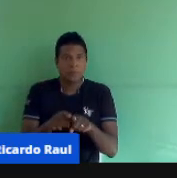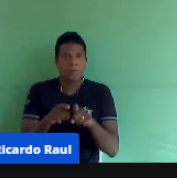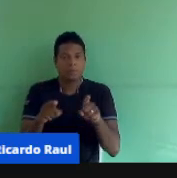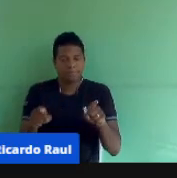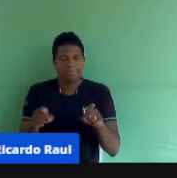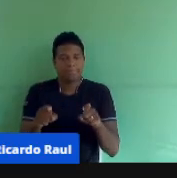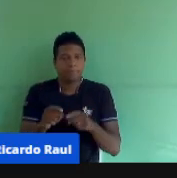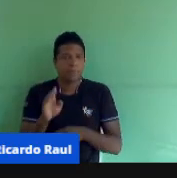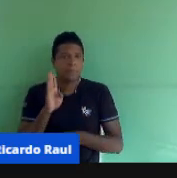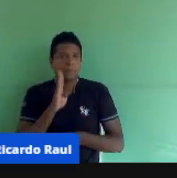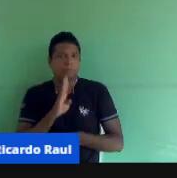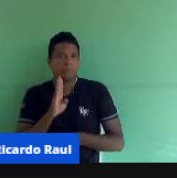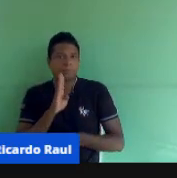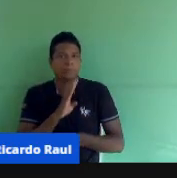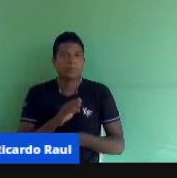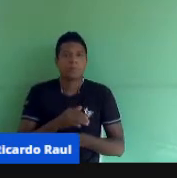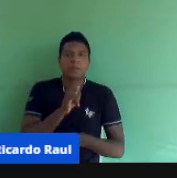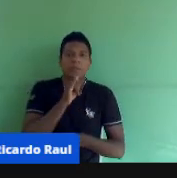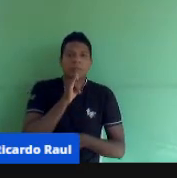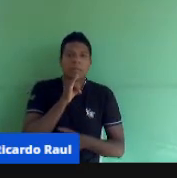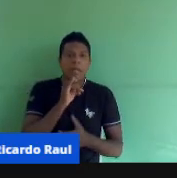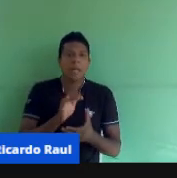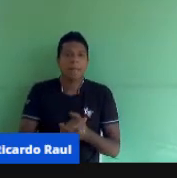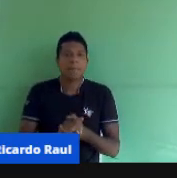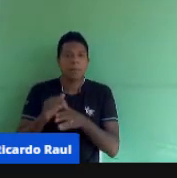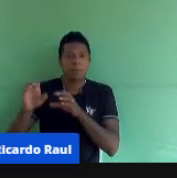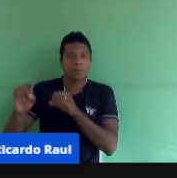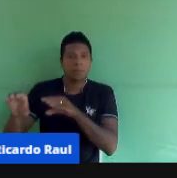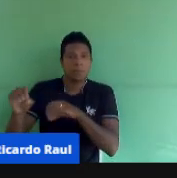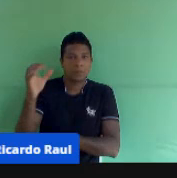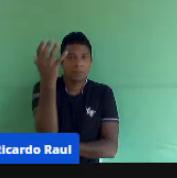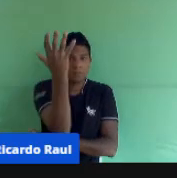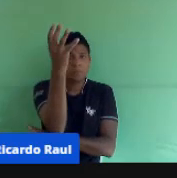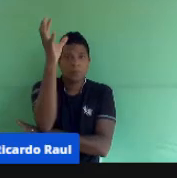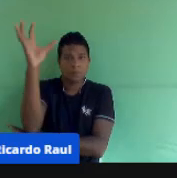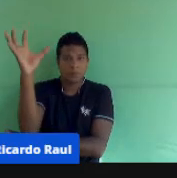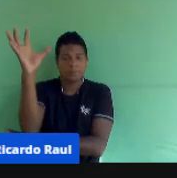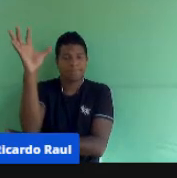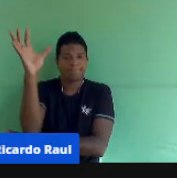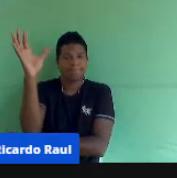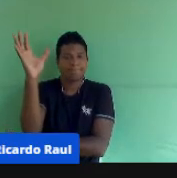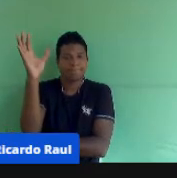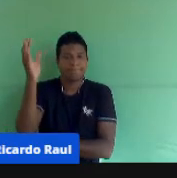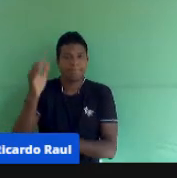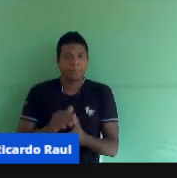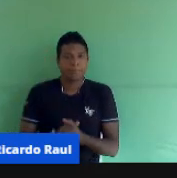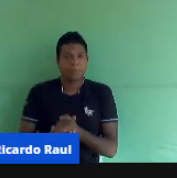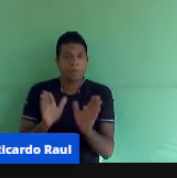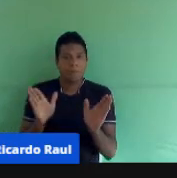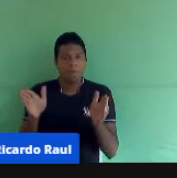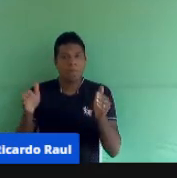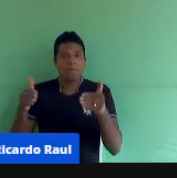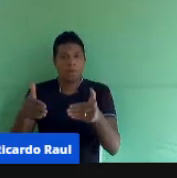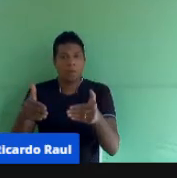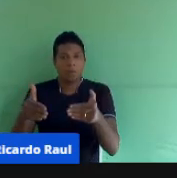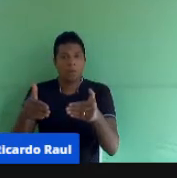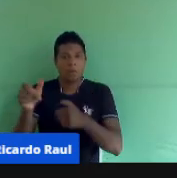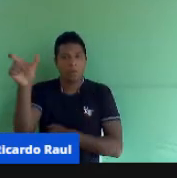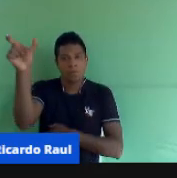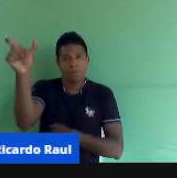muito legais. Por exemplo, a educação ambiental, atualmente, ela deve ter esse enfoque